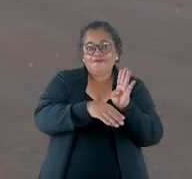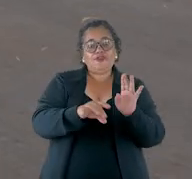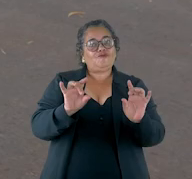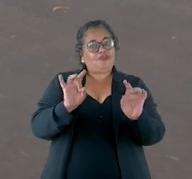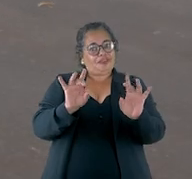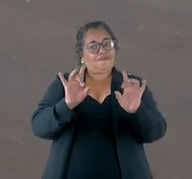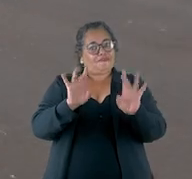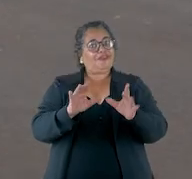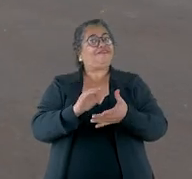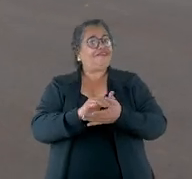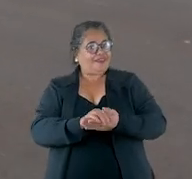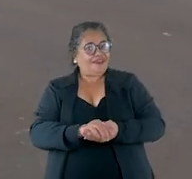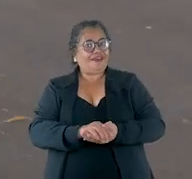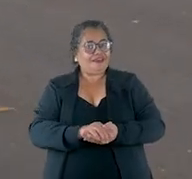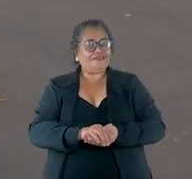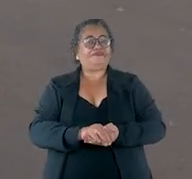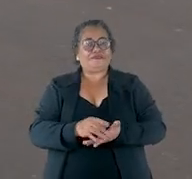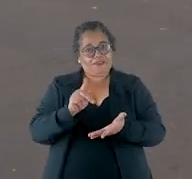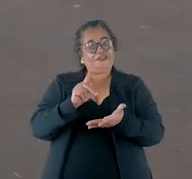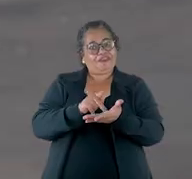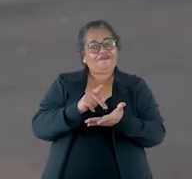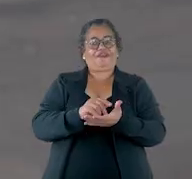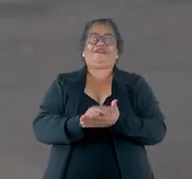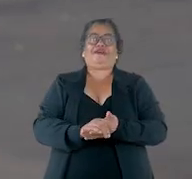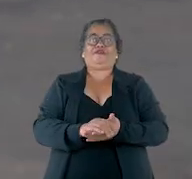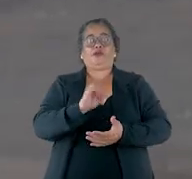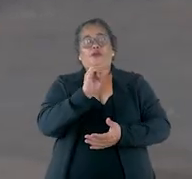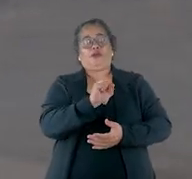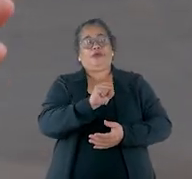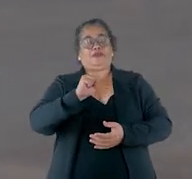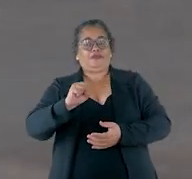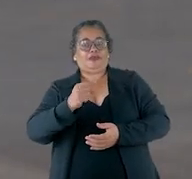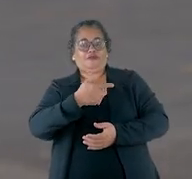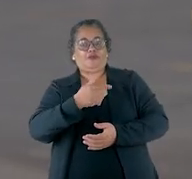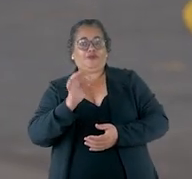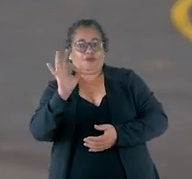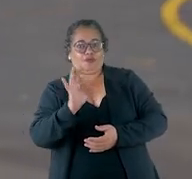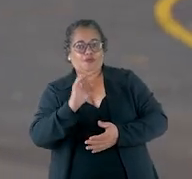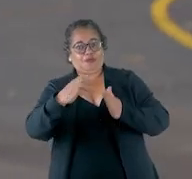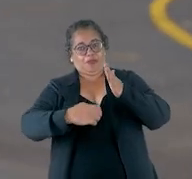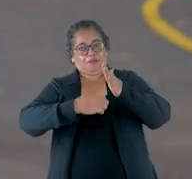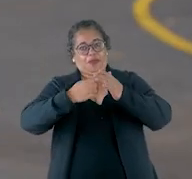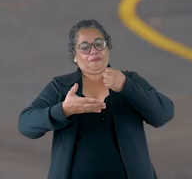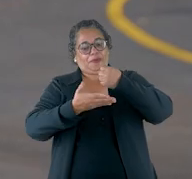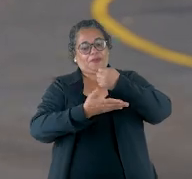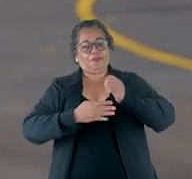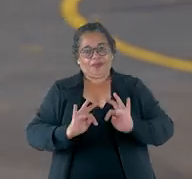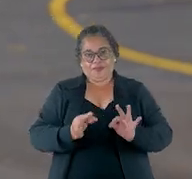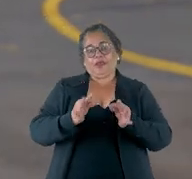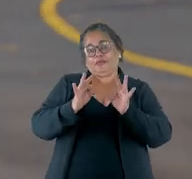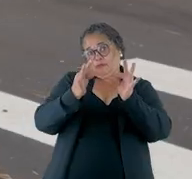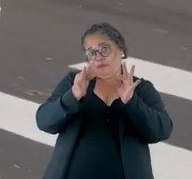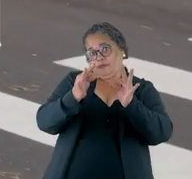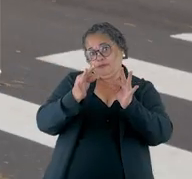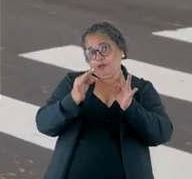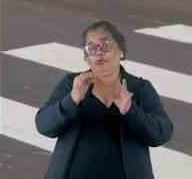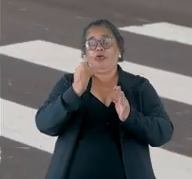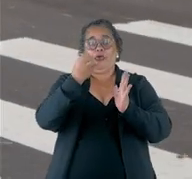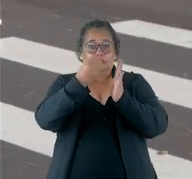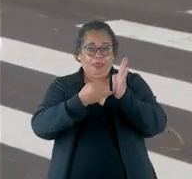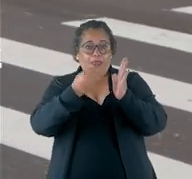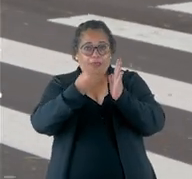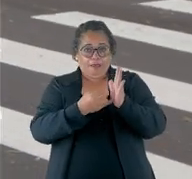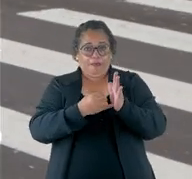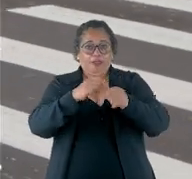benefícios que parecem lenda, mas não é. Tem ISS de 2% para empresas de base tecnológica, isenção